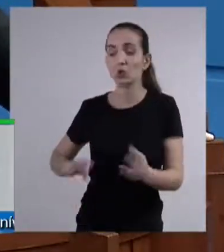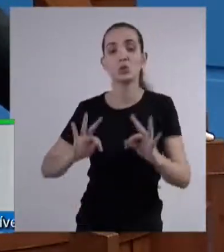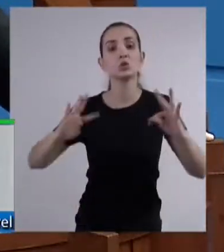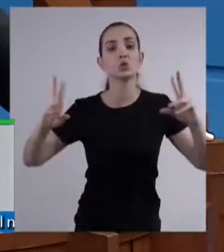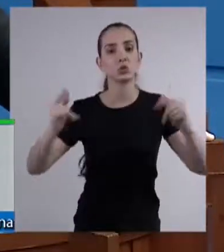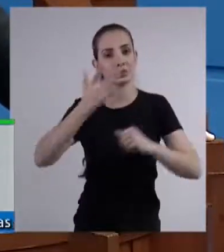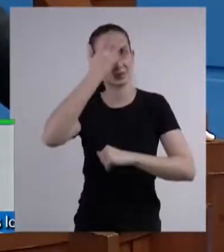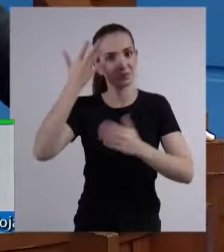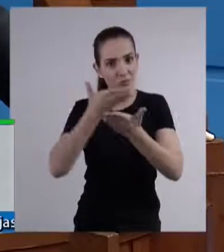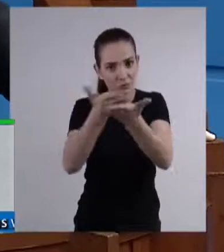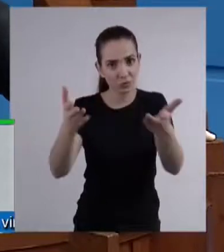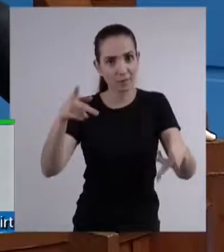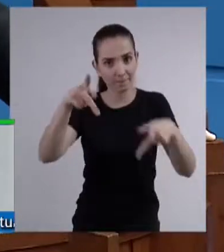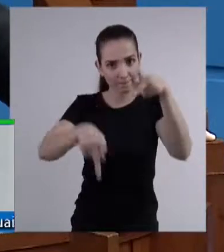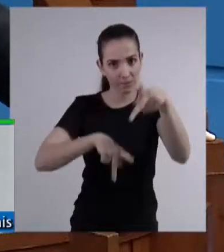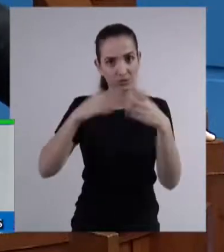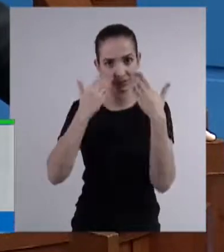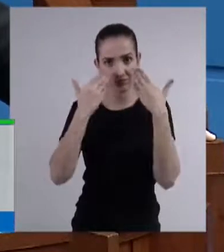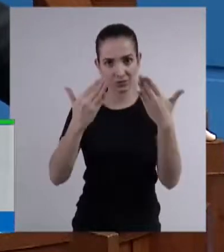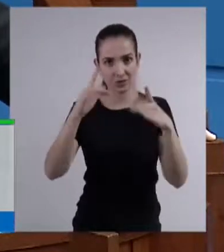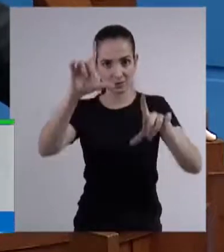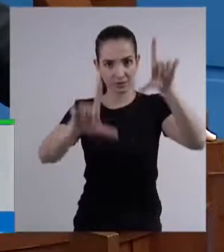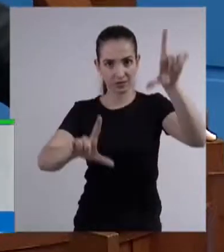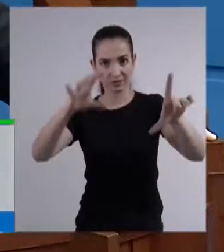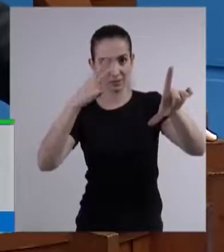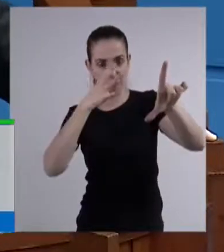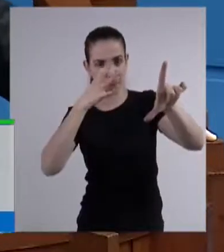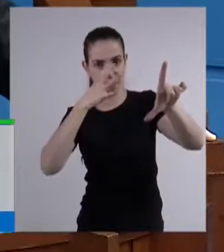população que nos assiste pela TV Assembleia,